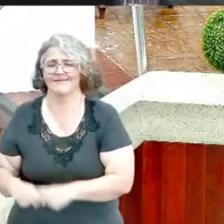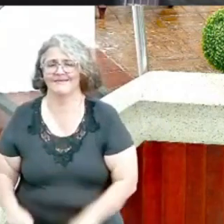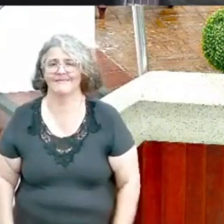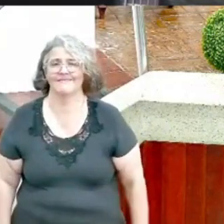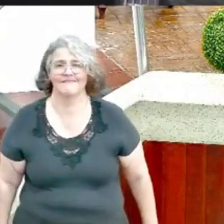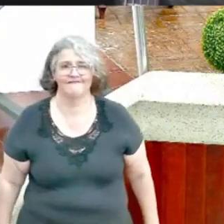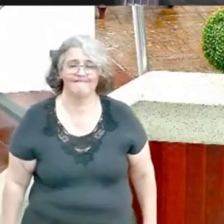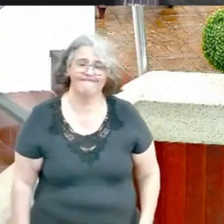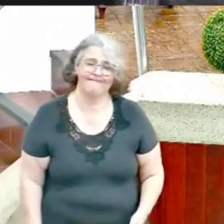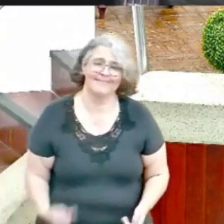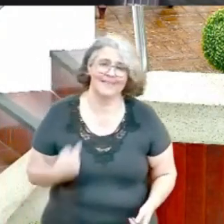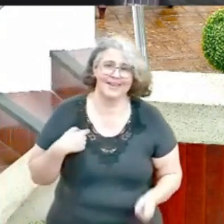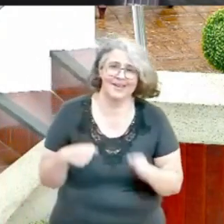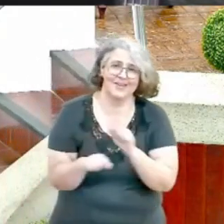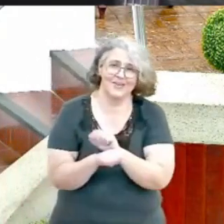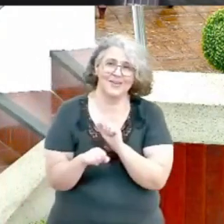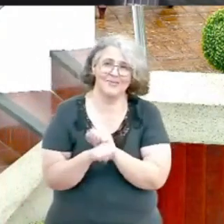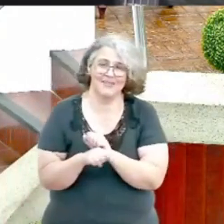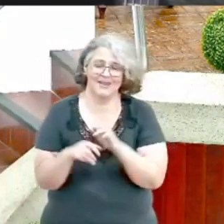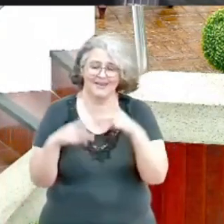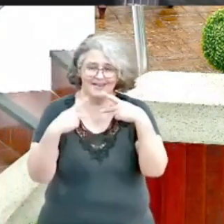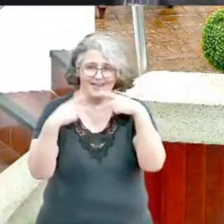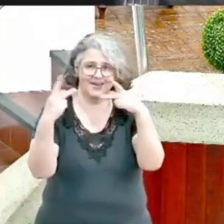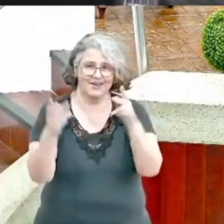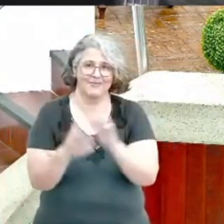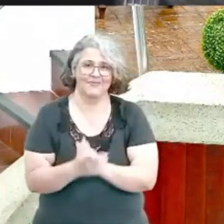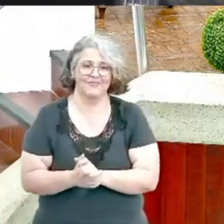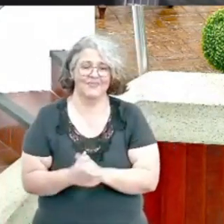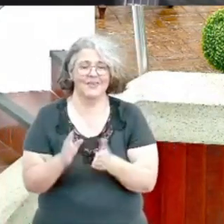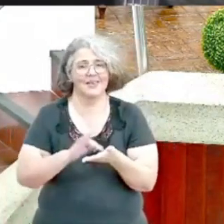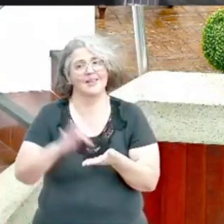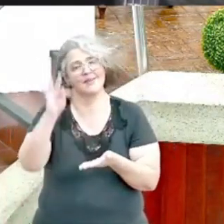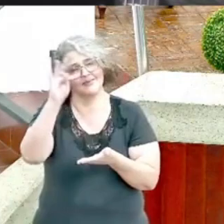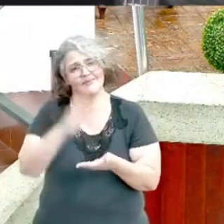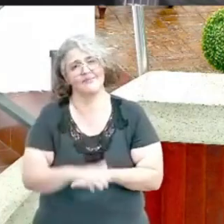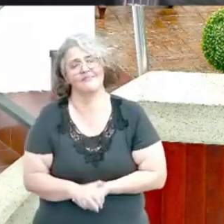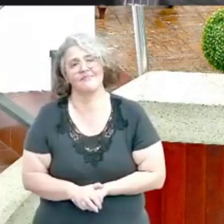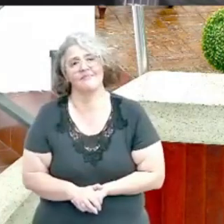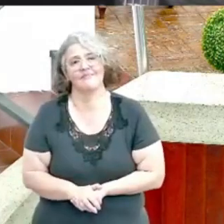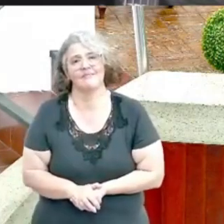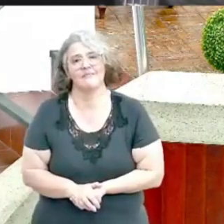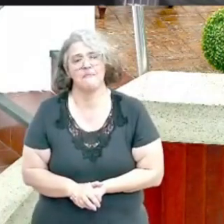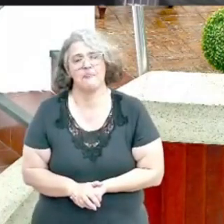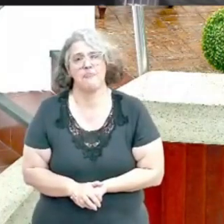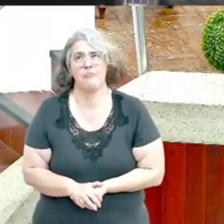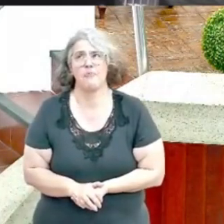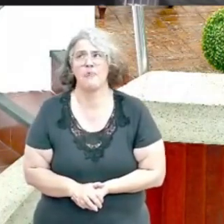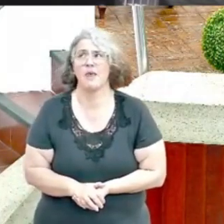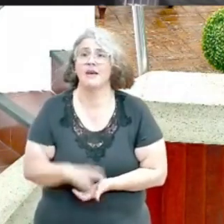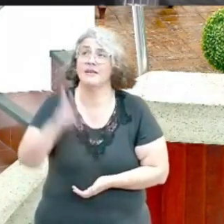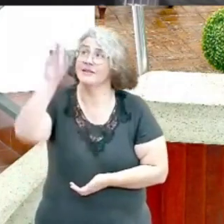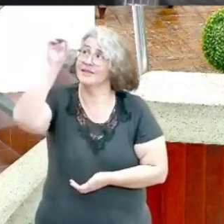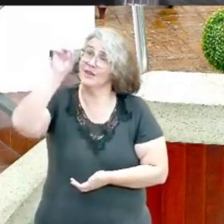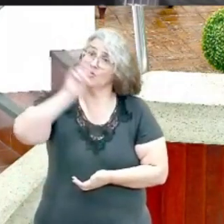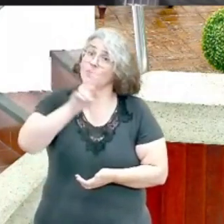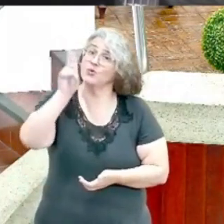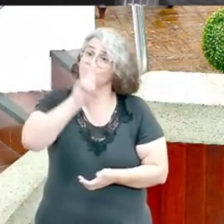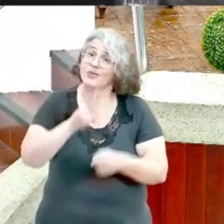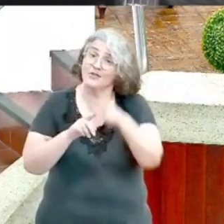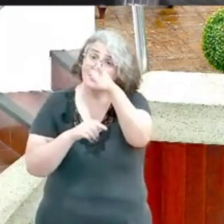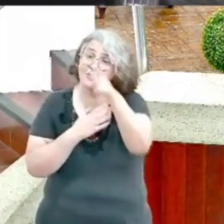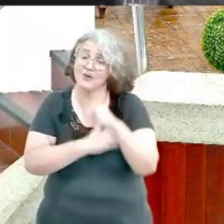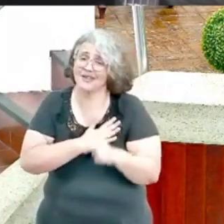Eu espero que essa série de sermões na Epístola aos Tessalonicenses seja usada por Deus para incendiar o seu